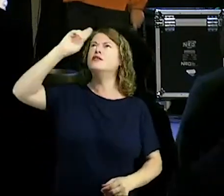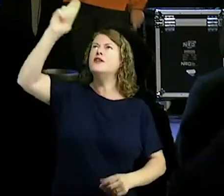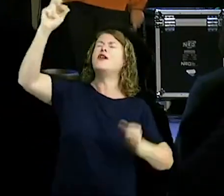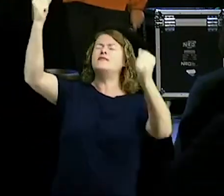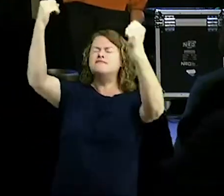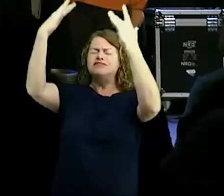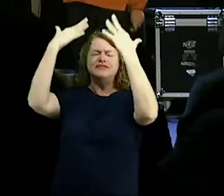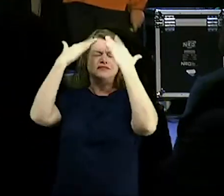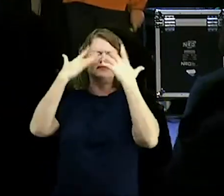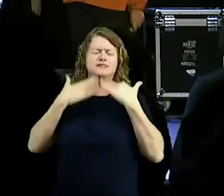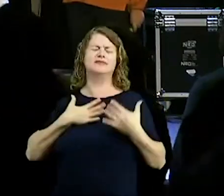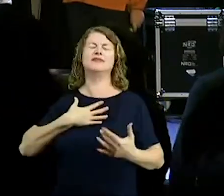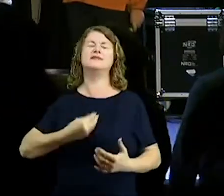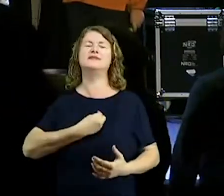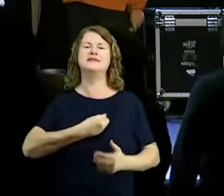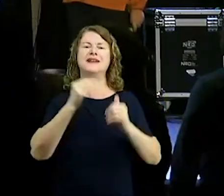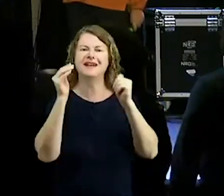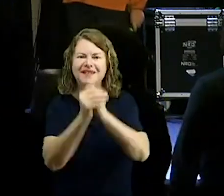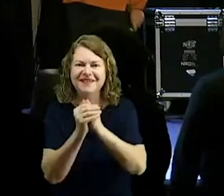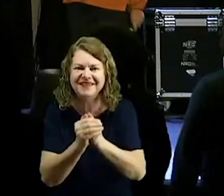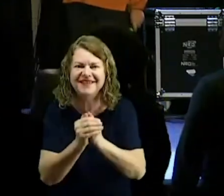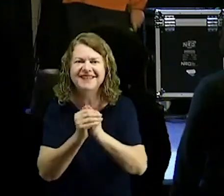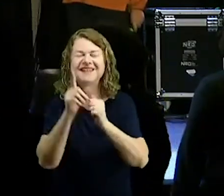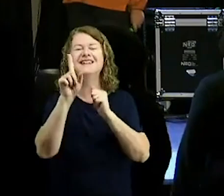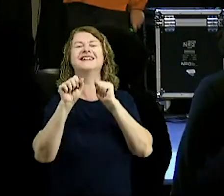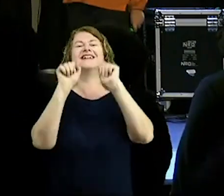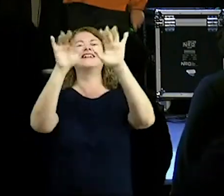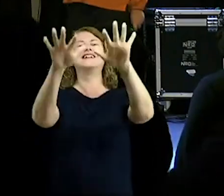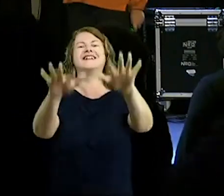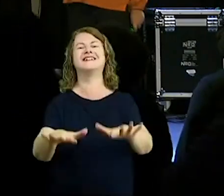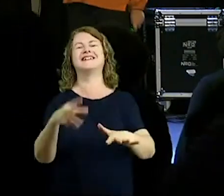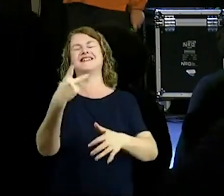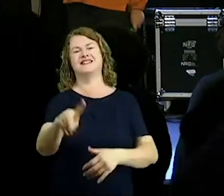Amém? Deus abençoe a sua vida.